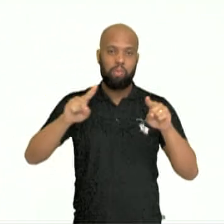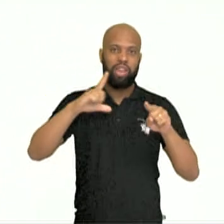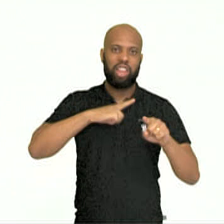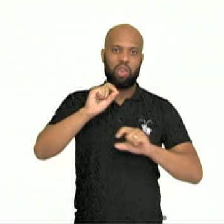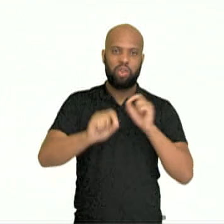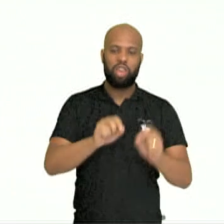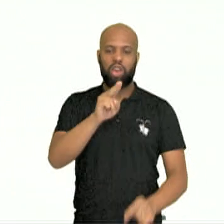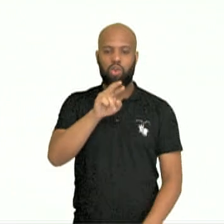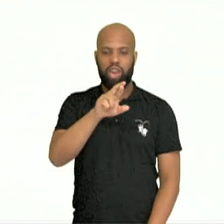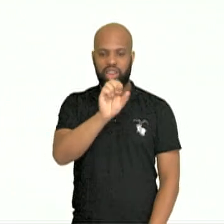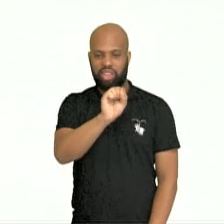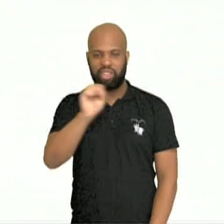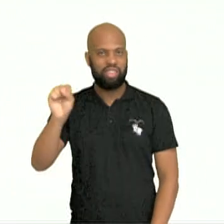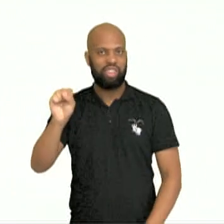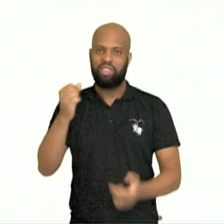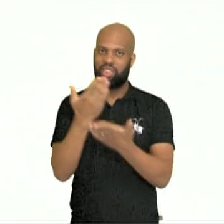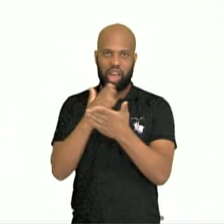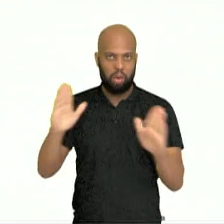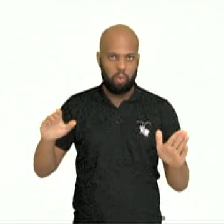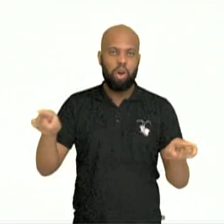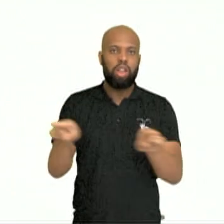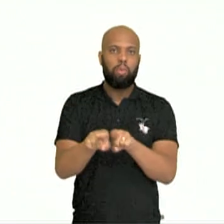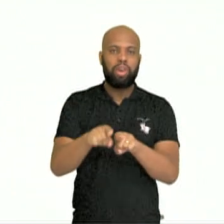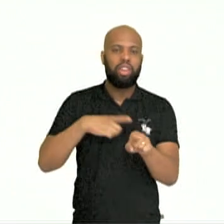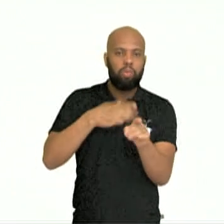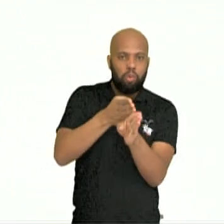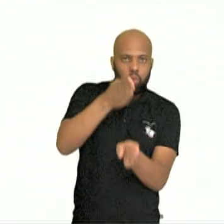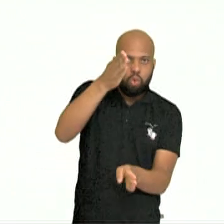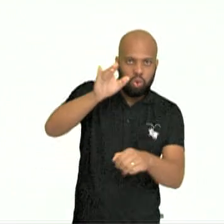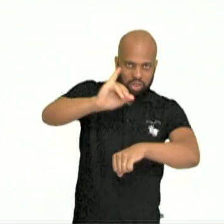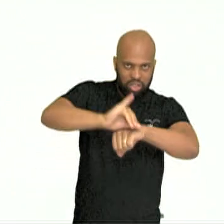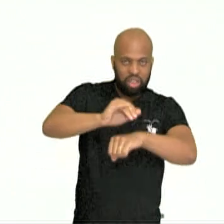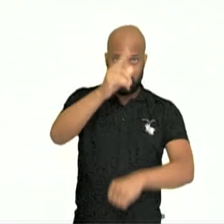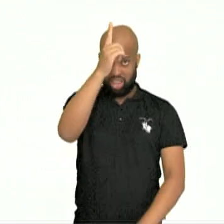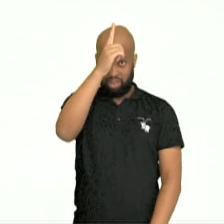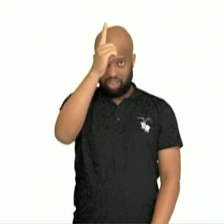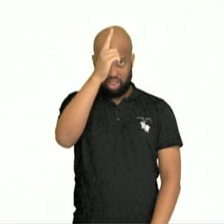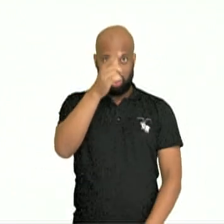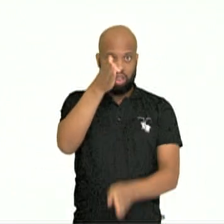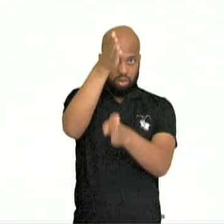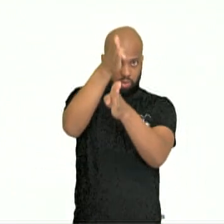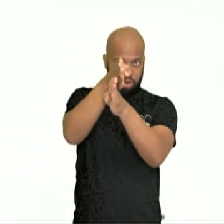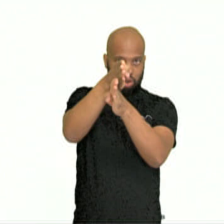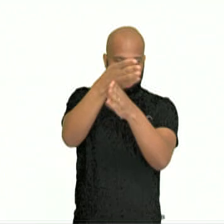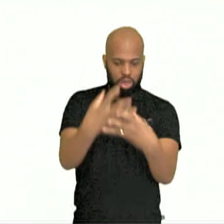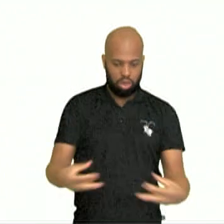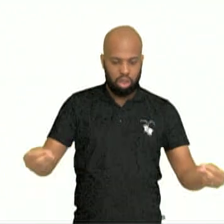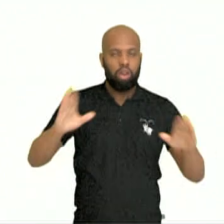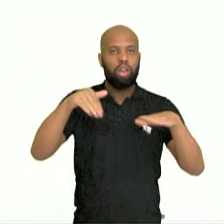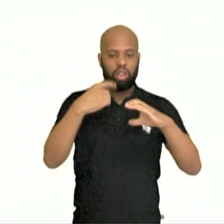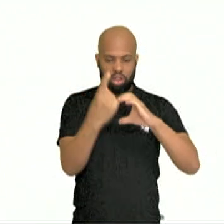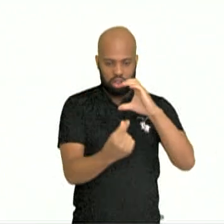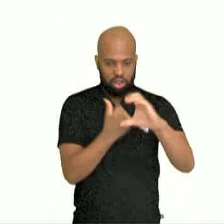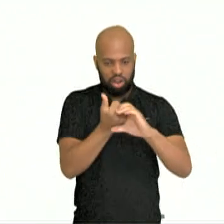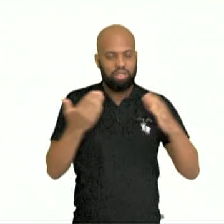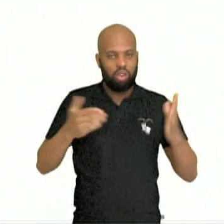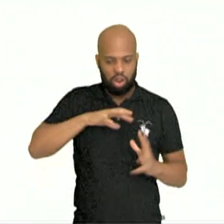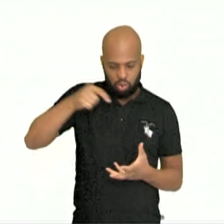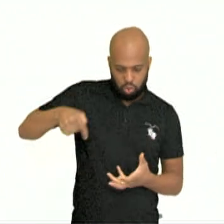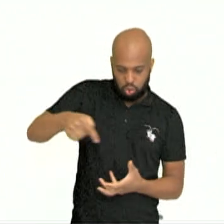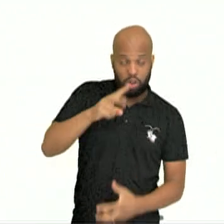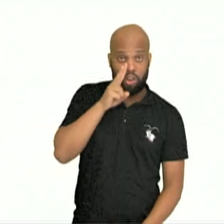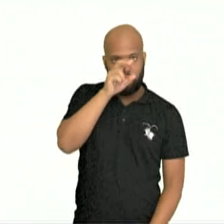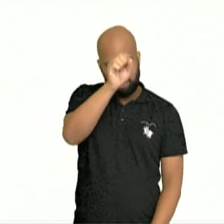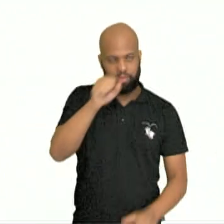Império Soviético, após a queda do Muro de Berlim também, o capitalismo praticamente engloba o mundo todo, né? Então tem uma força muito